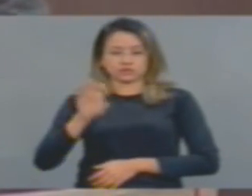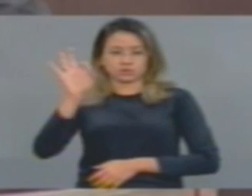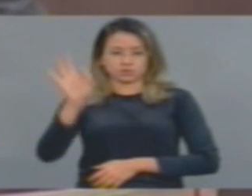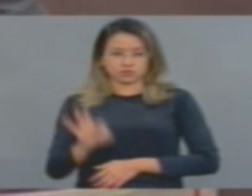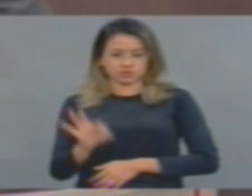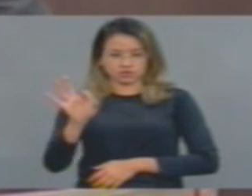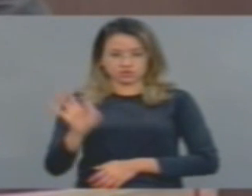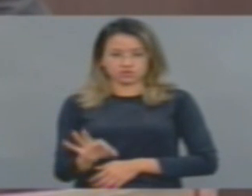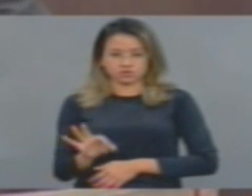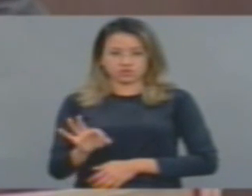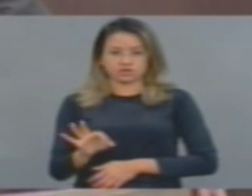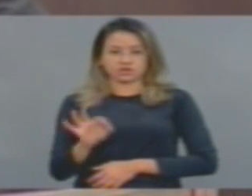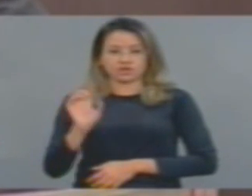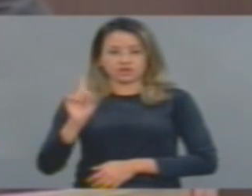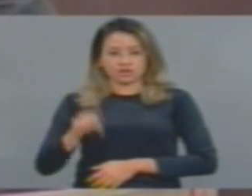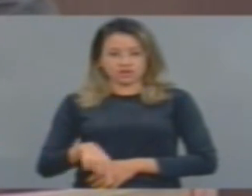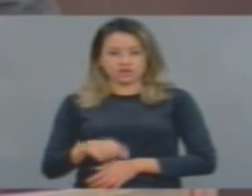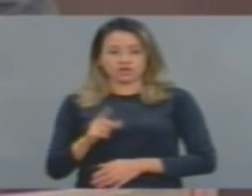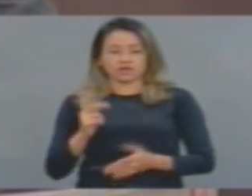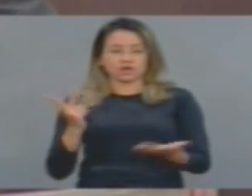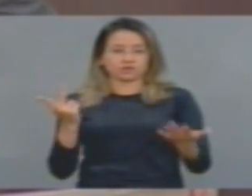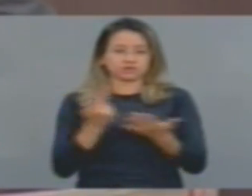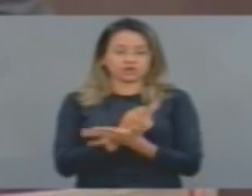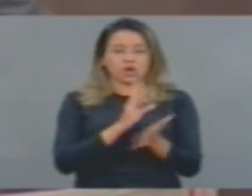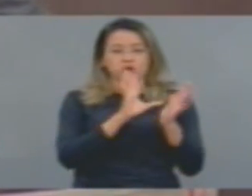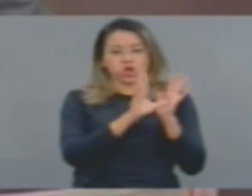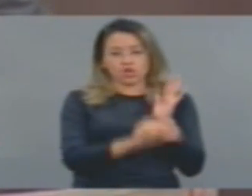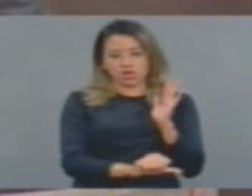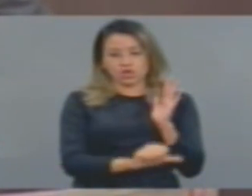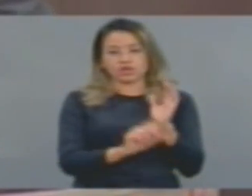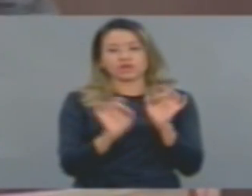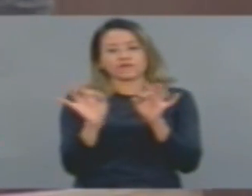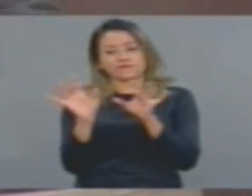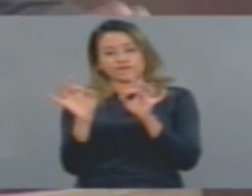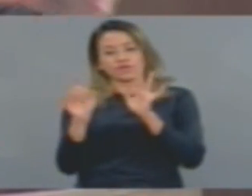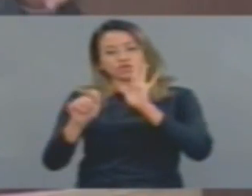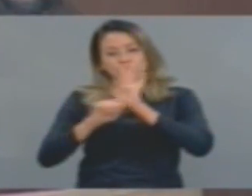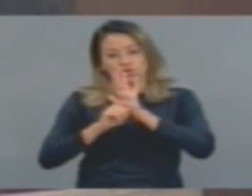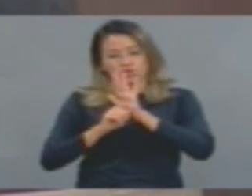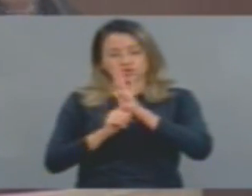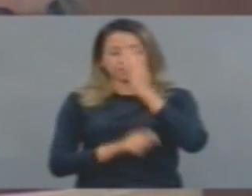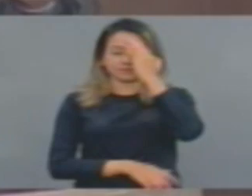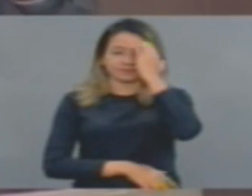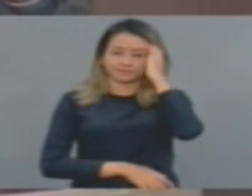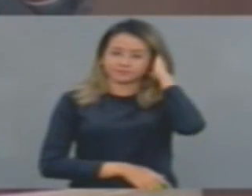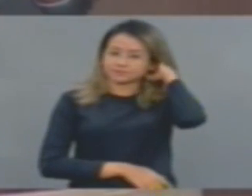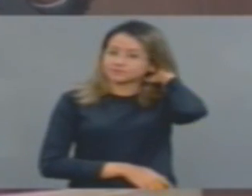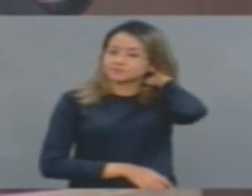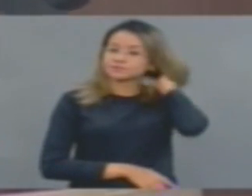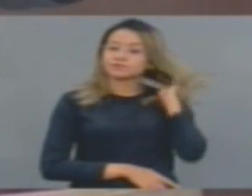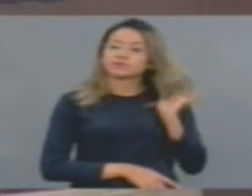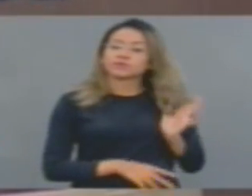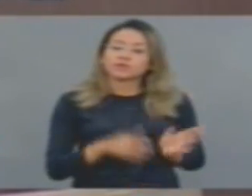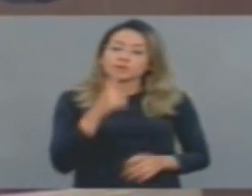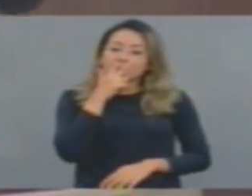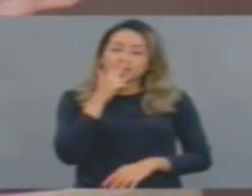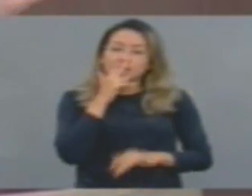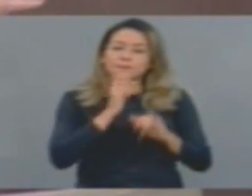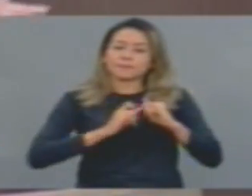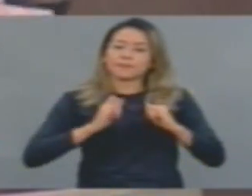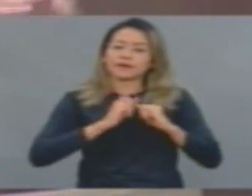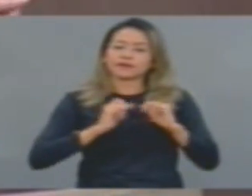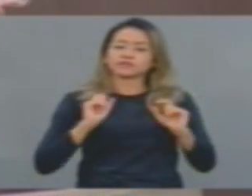75% crimes contra o patrimônio ou tráfico. Portanto, nós temos um perfil que ele se assemelha